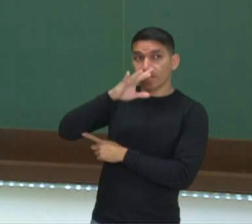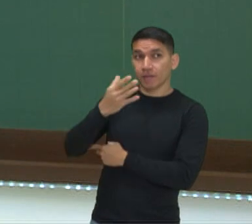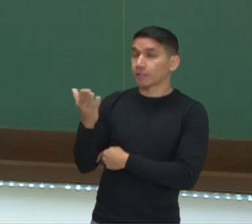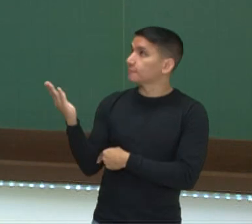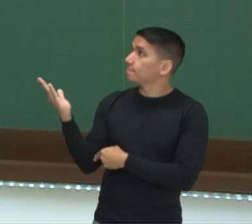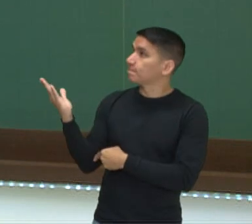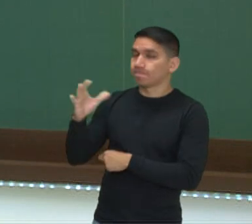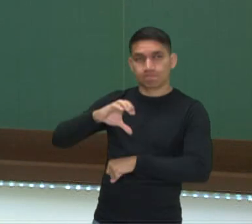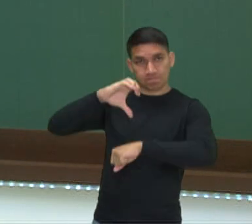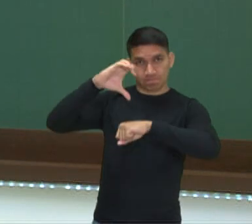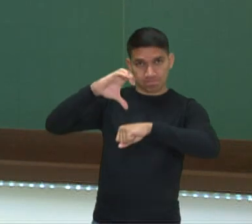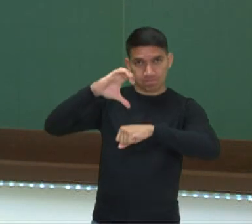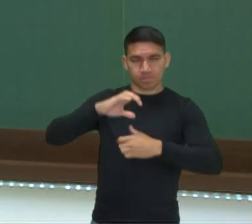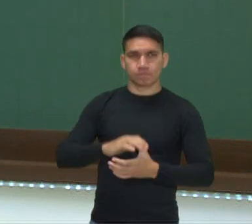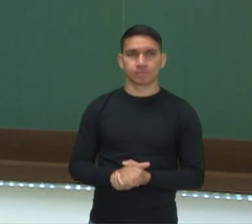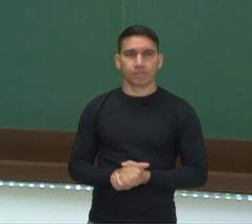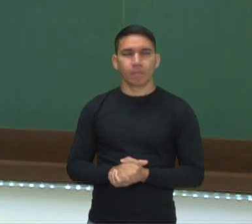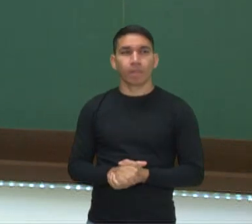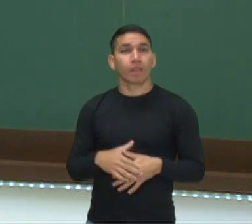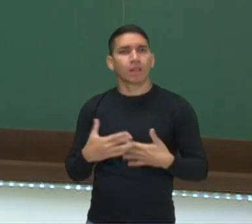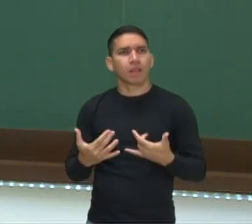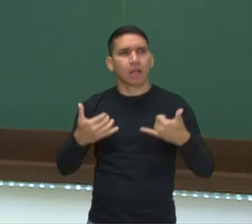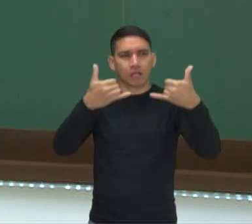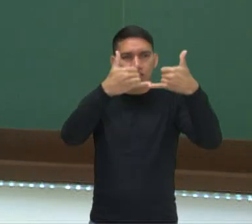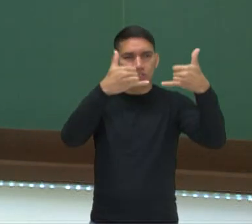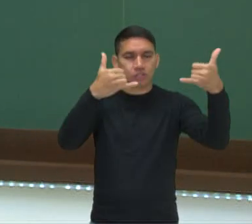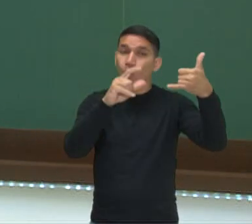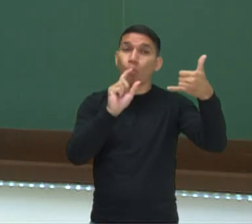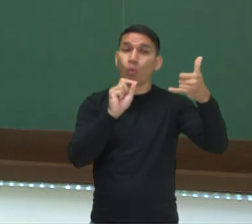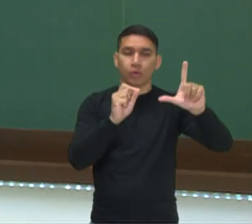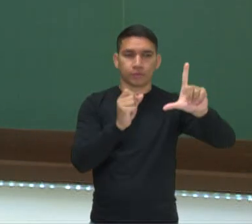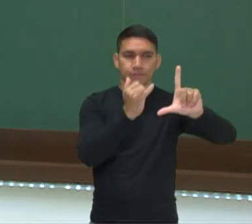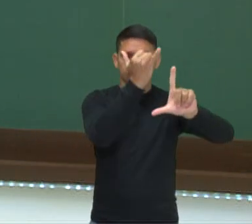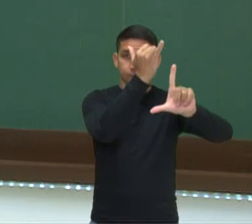essa desconhecida aqui, então mede x,